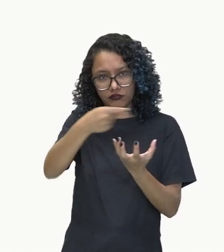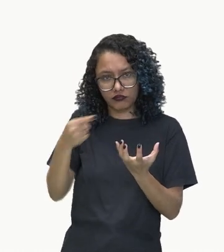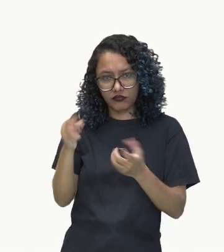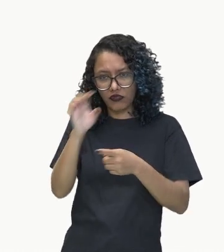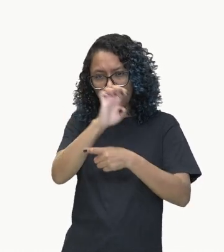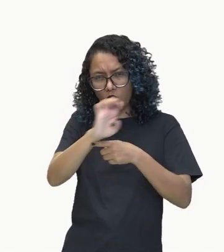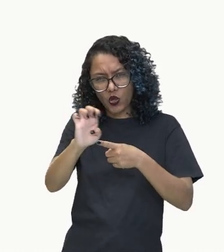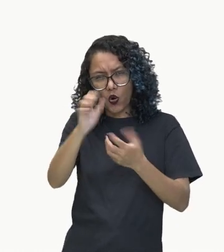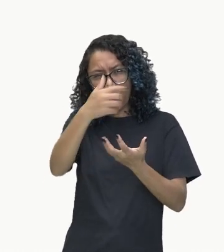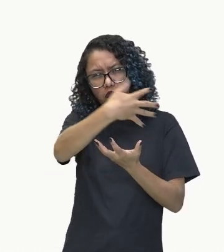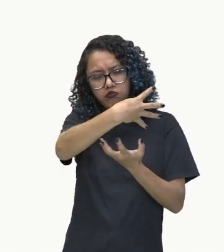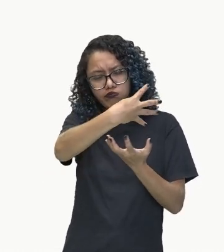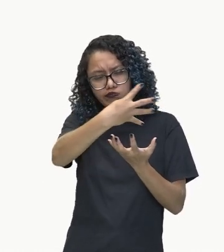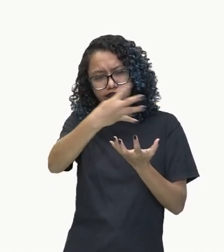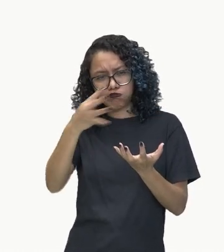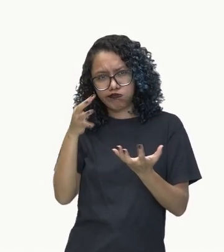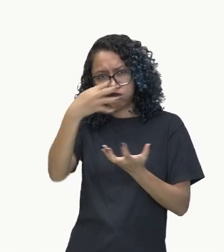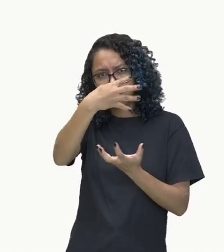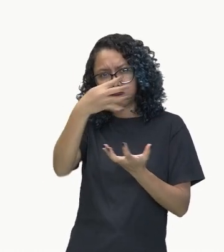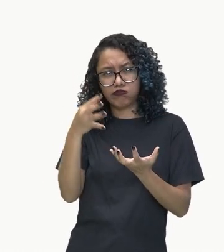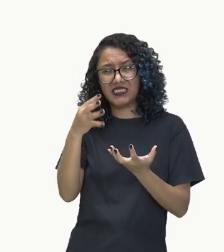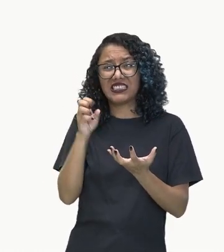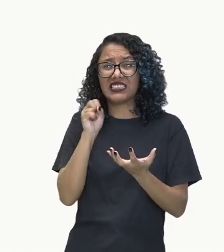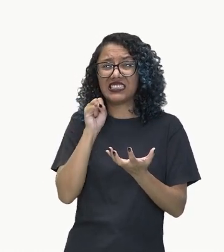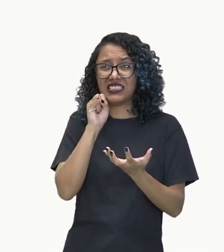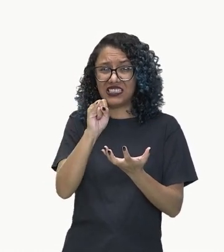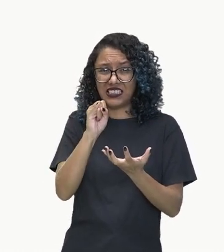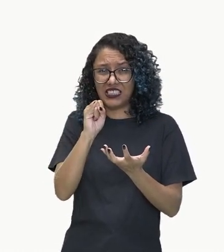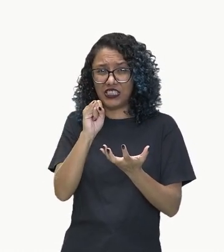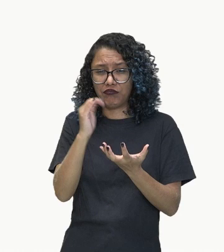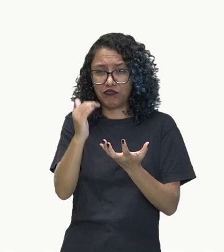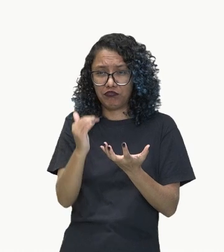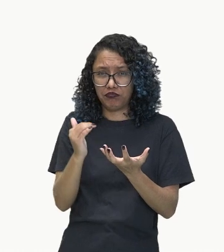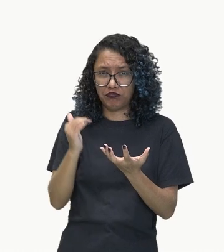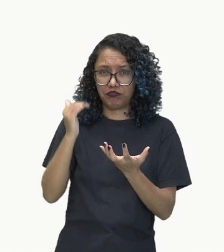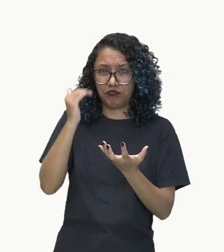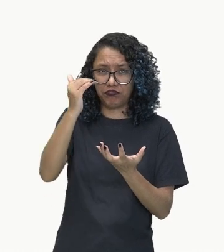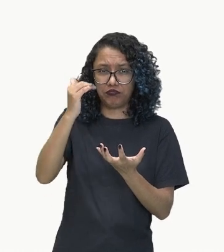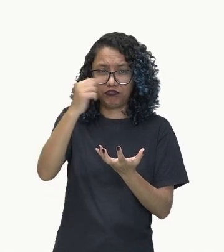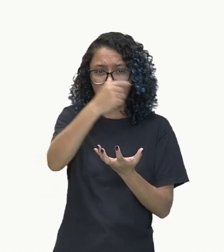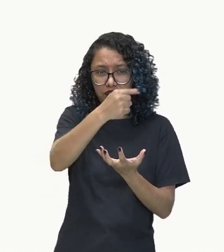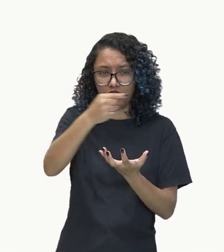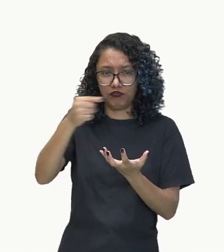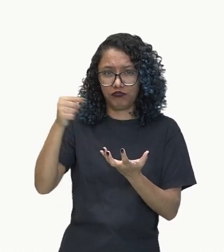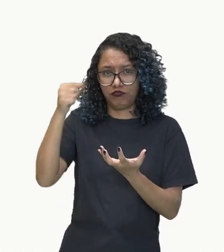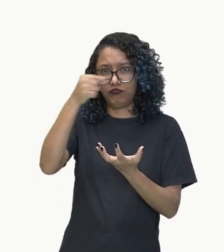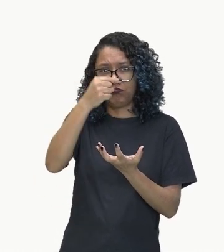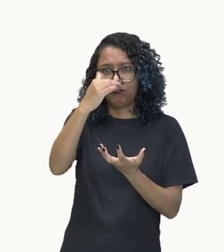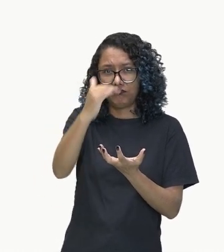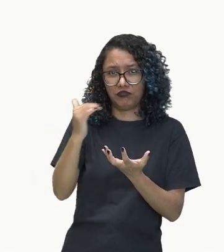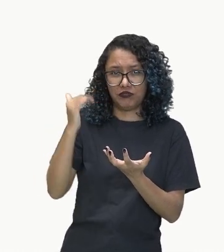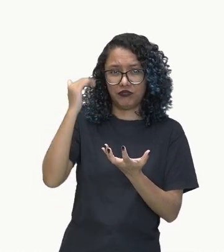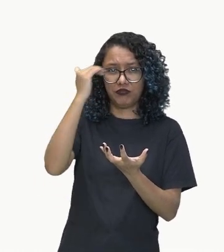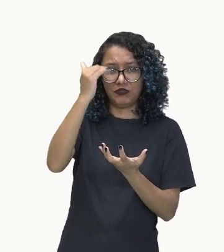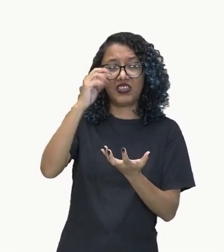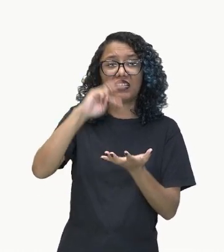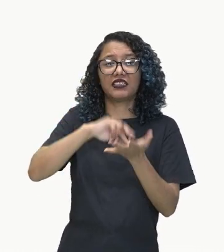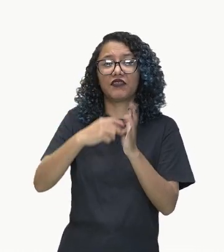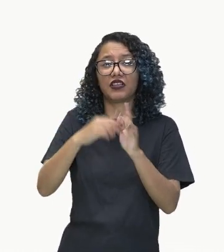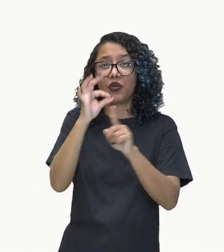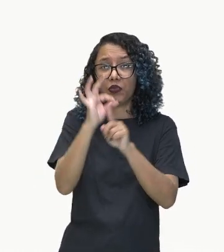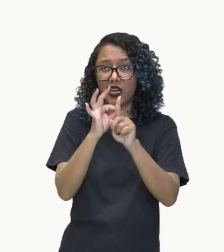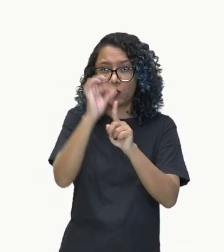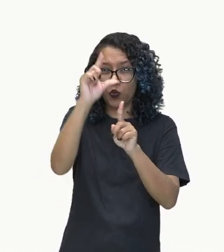Polar Ártico, quanto mais próximo ao polo, quanto maior essa latitude, mais baixas são as